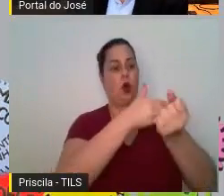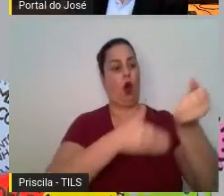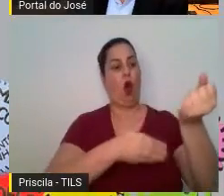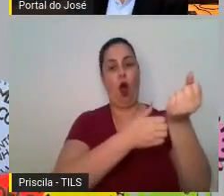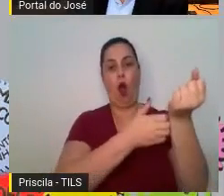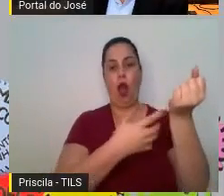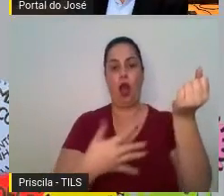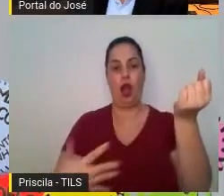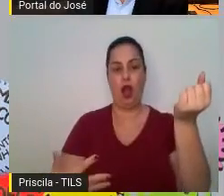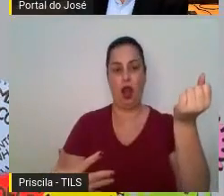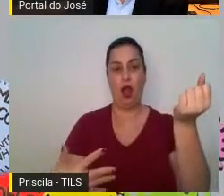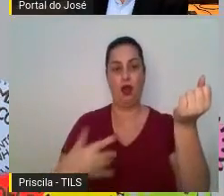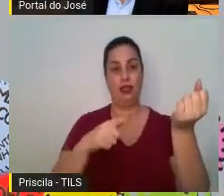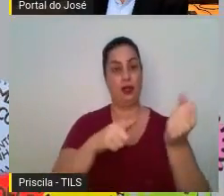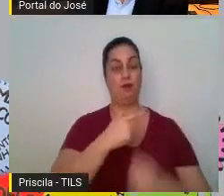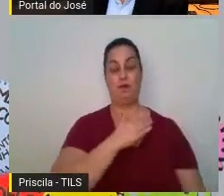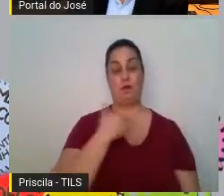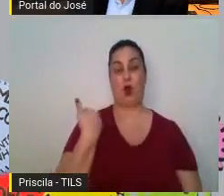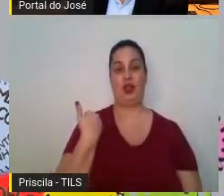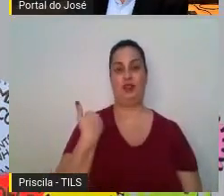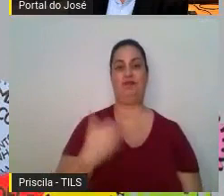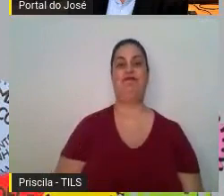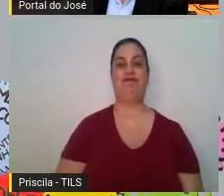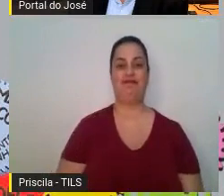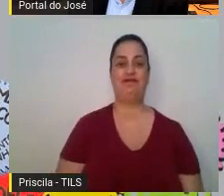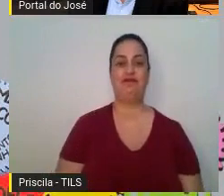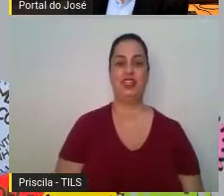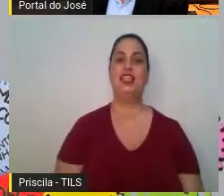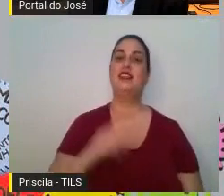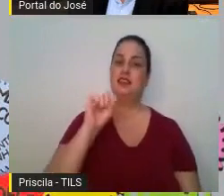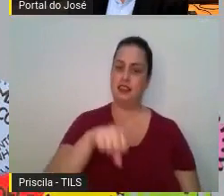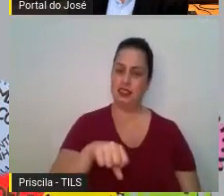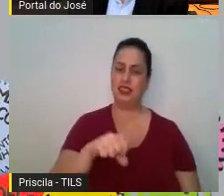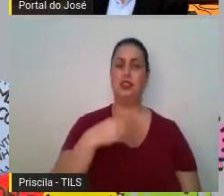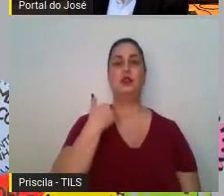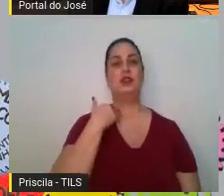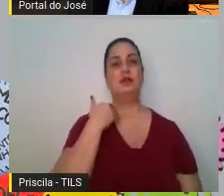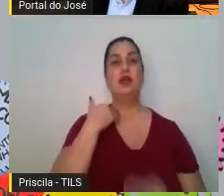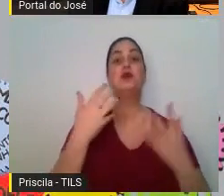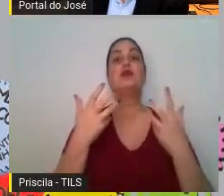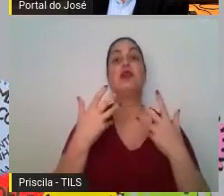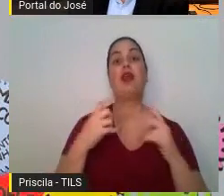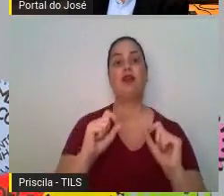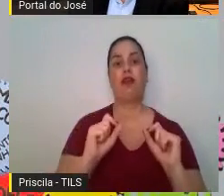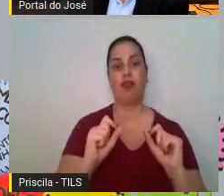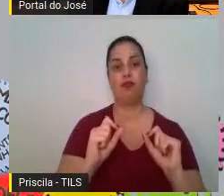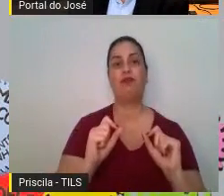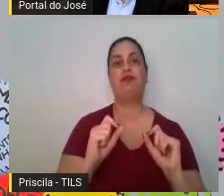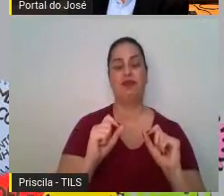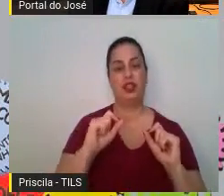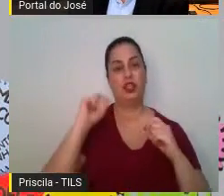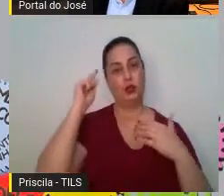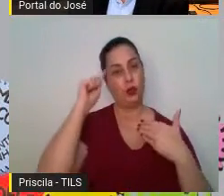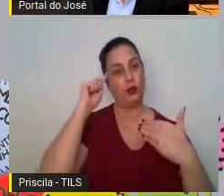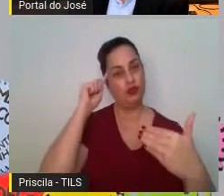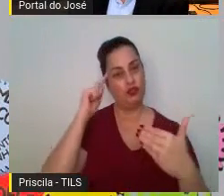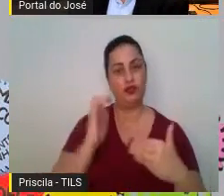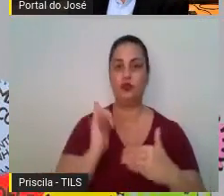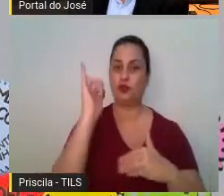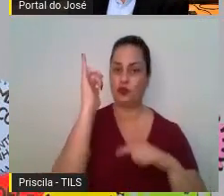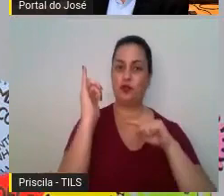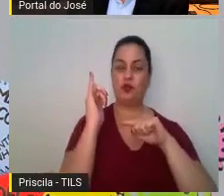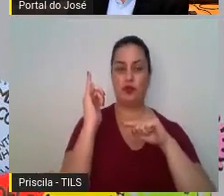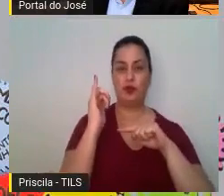claro que os bancos preferem a remuneração diária paga pelo Banco Central do que emprestar juro baixo para a sociedade, para as